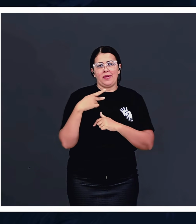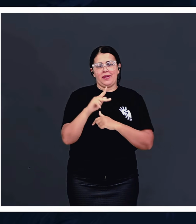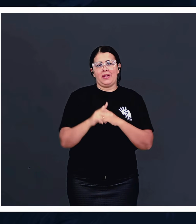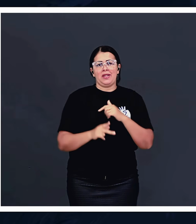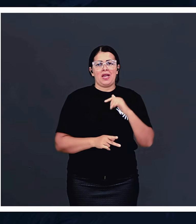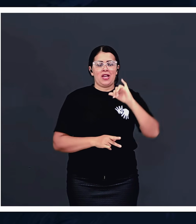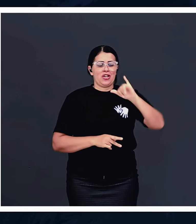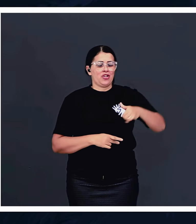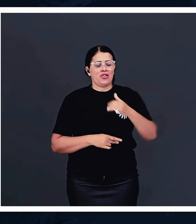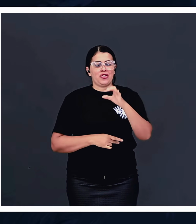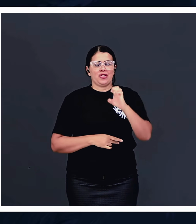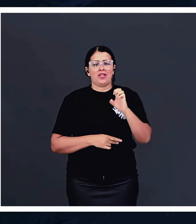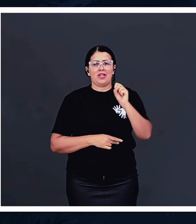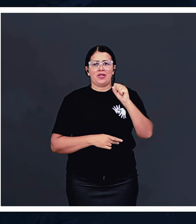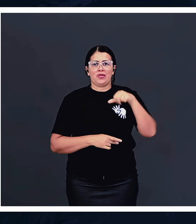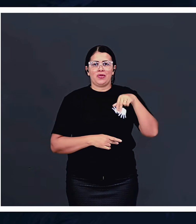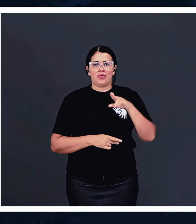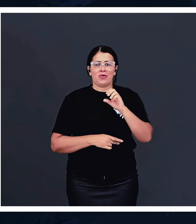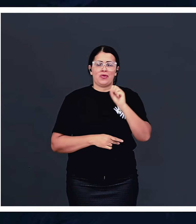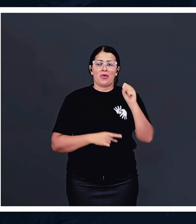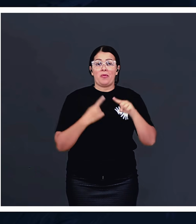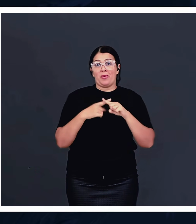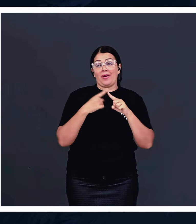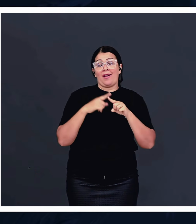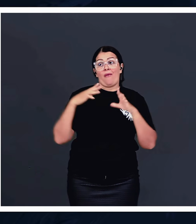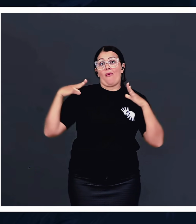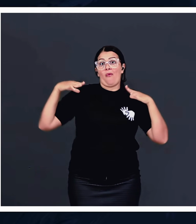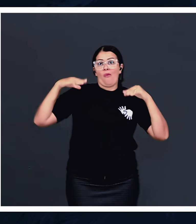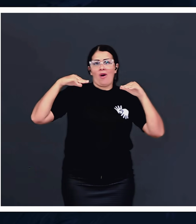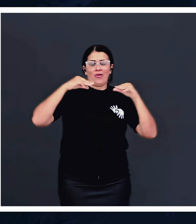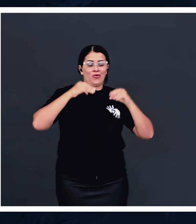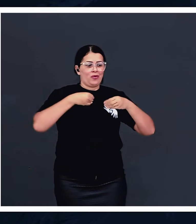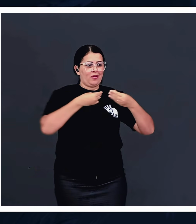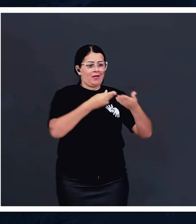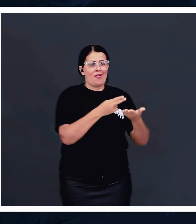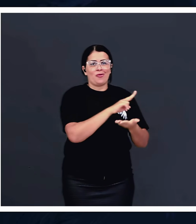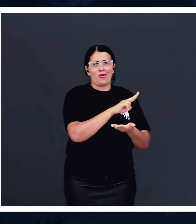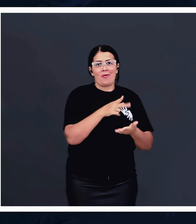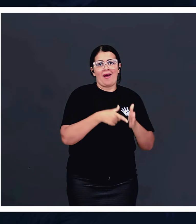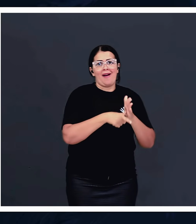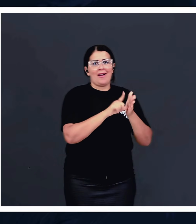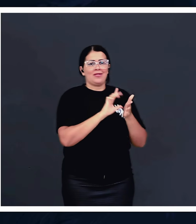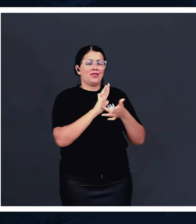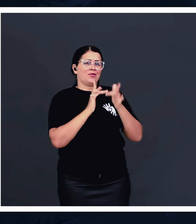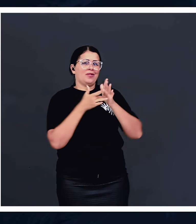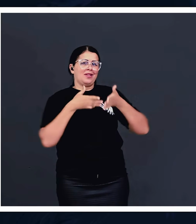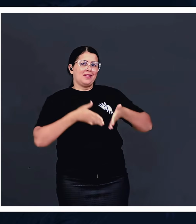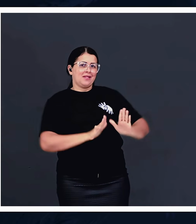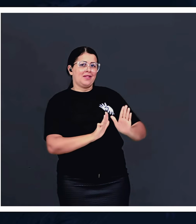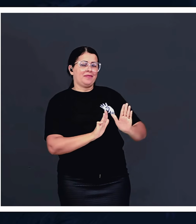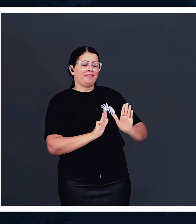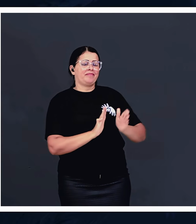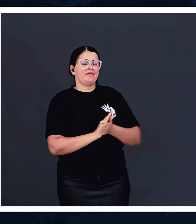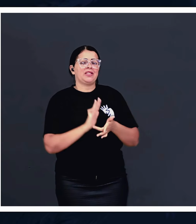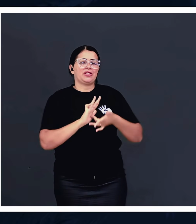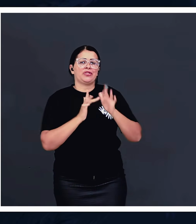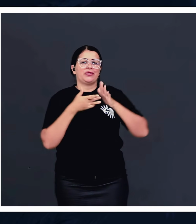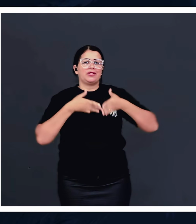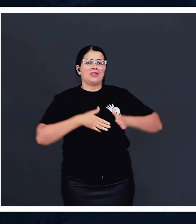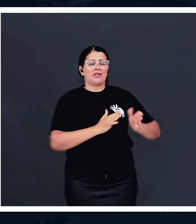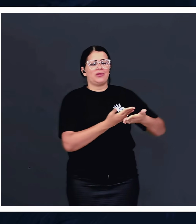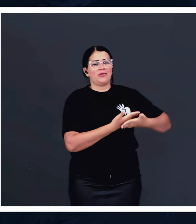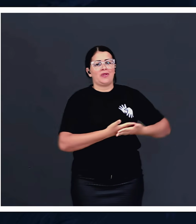o qual tinha sido dado pelo anjo antes de nascer. E ele foi levado ao templo para ser